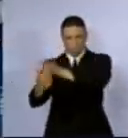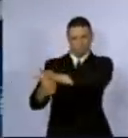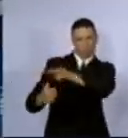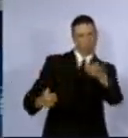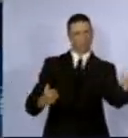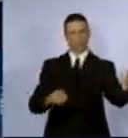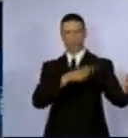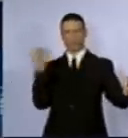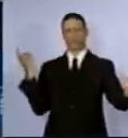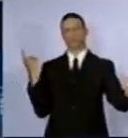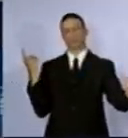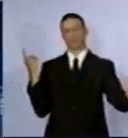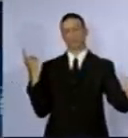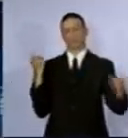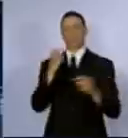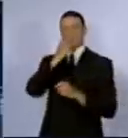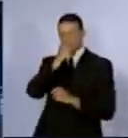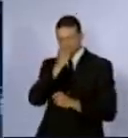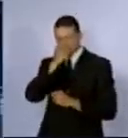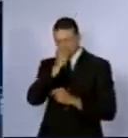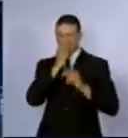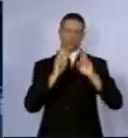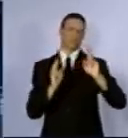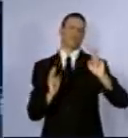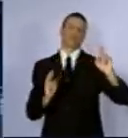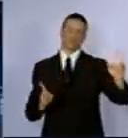Não é como a gripe, na verdade.